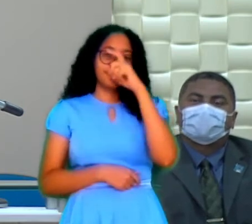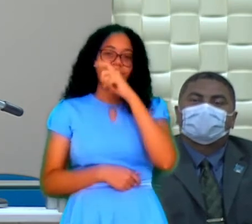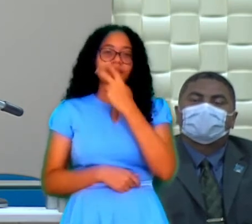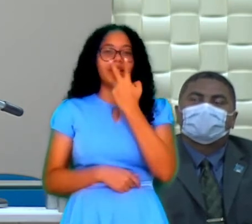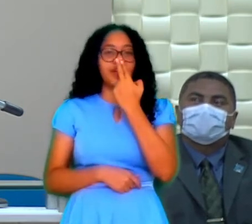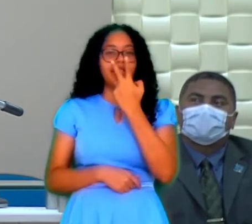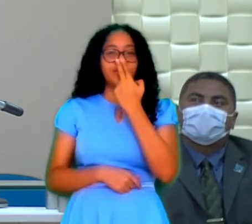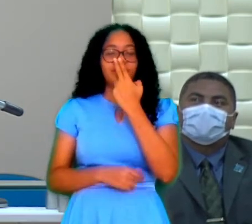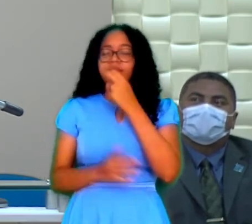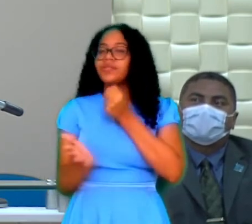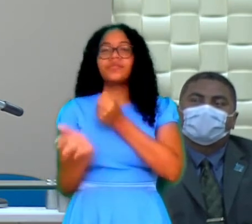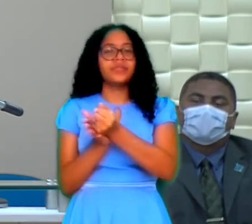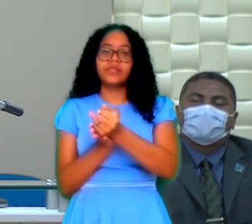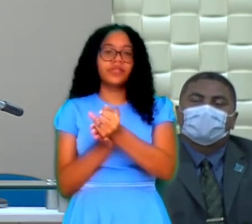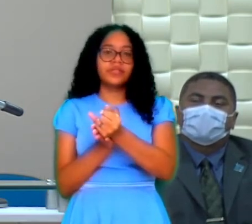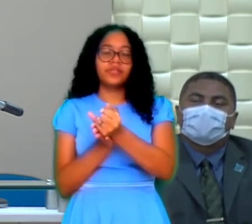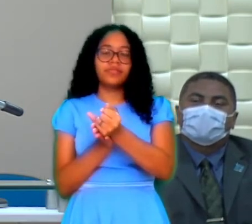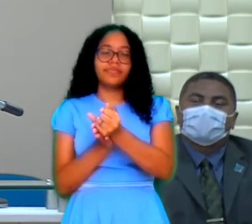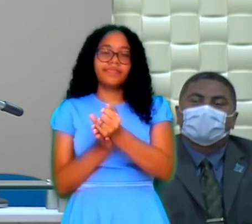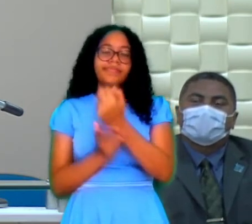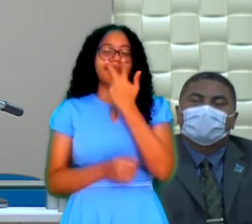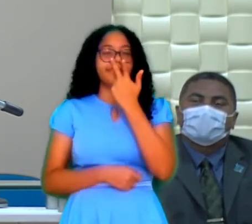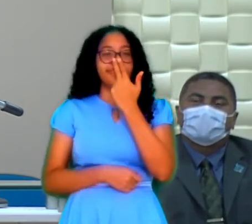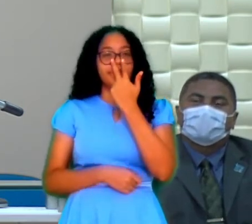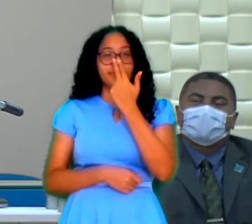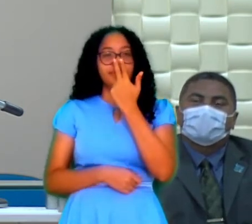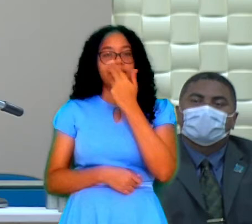que é isso que fizeste?